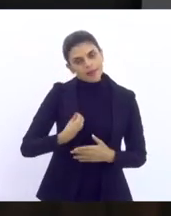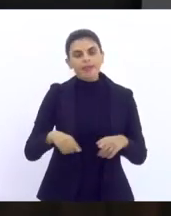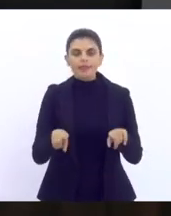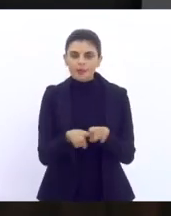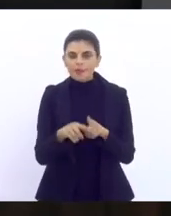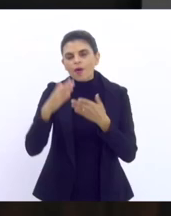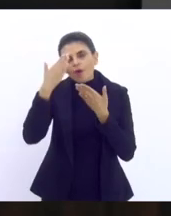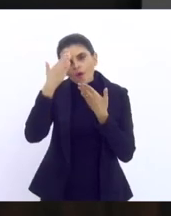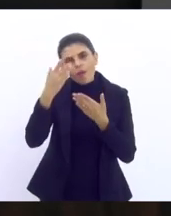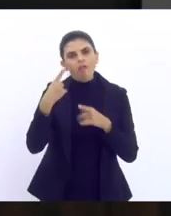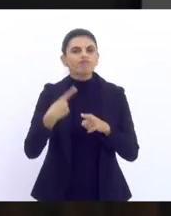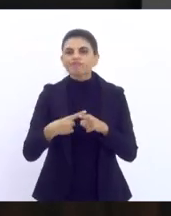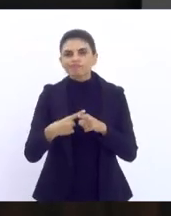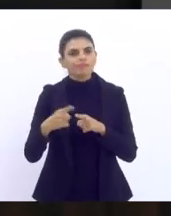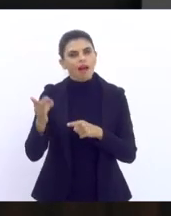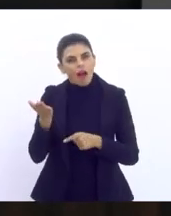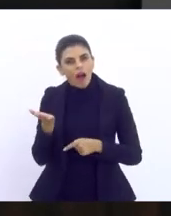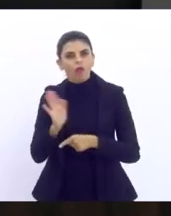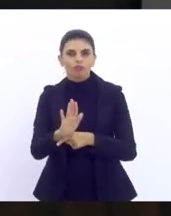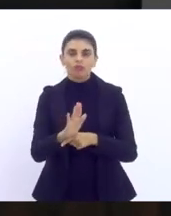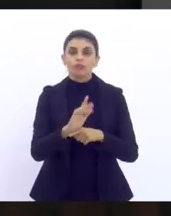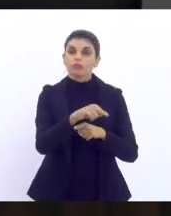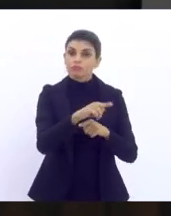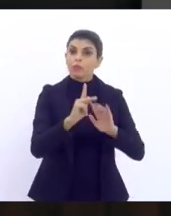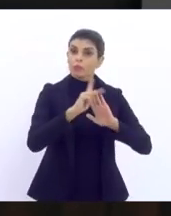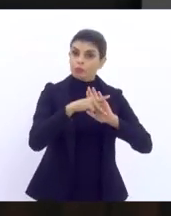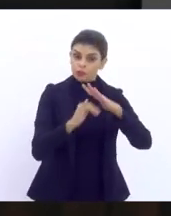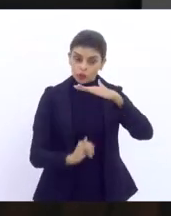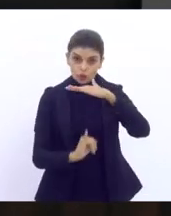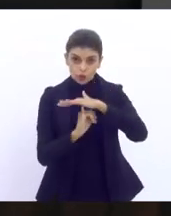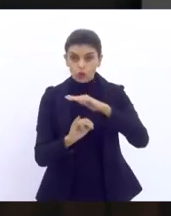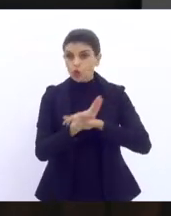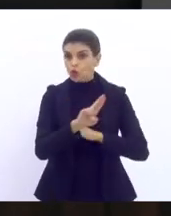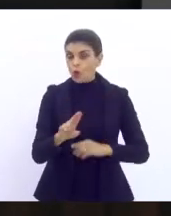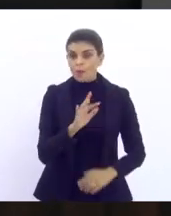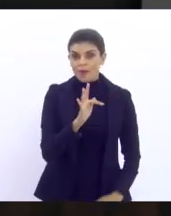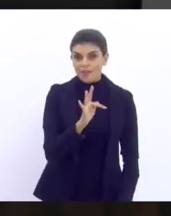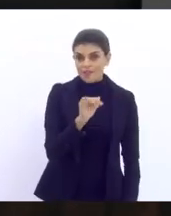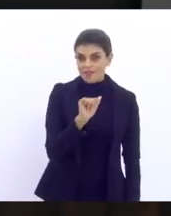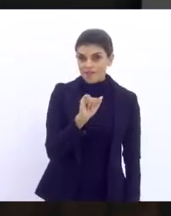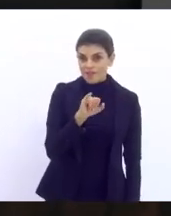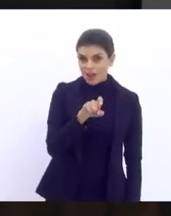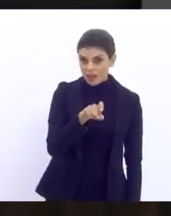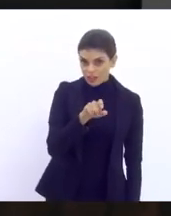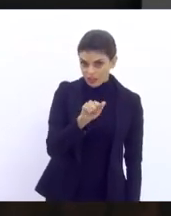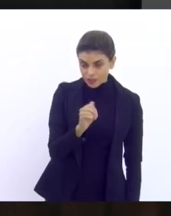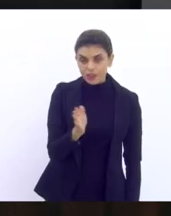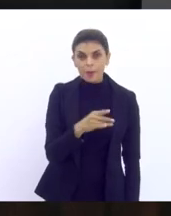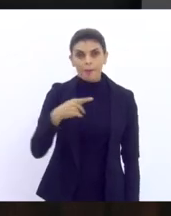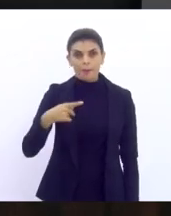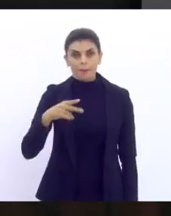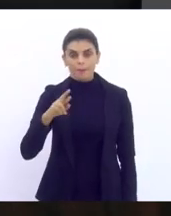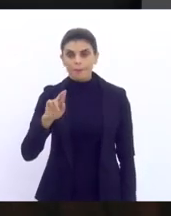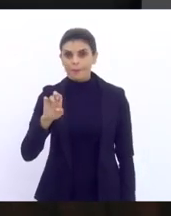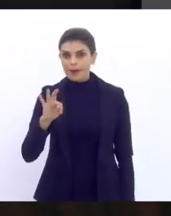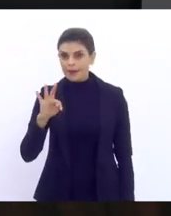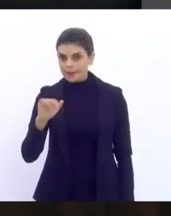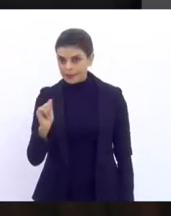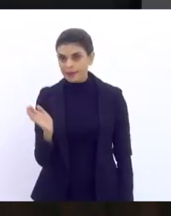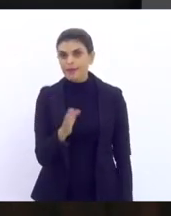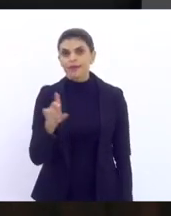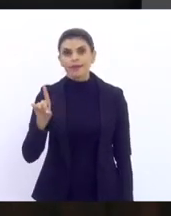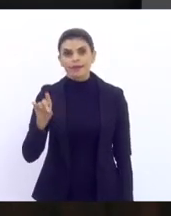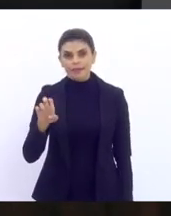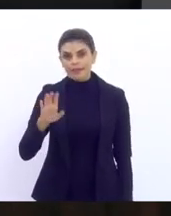por ajudar esse projeto Faixa Preta de Jesus e os projetos a qual nós assim acreditamos